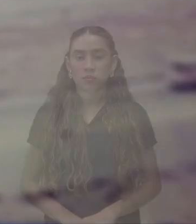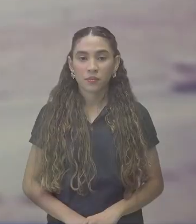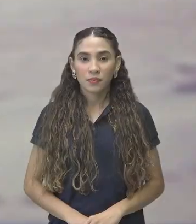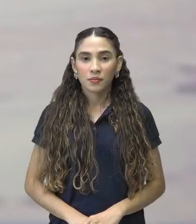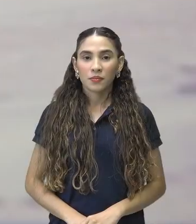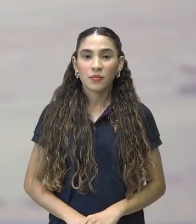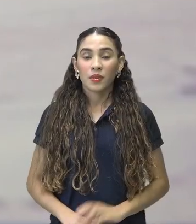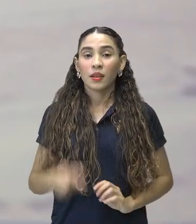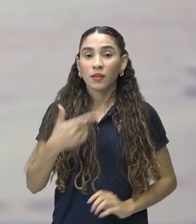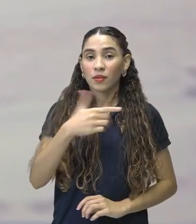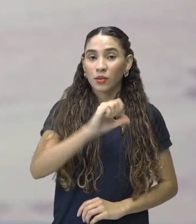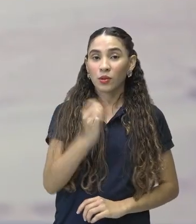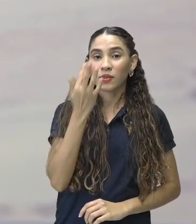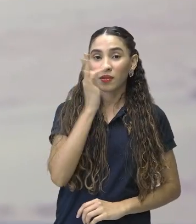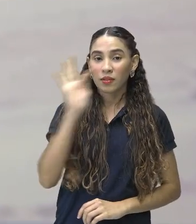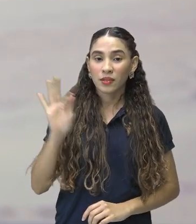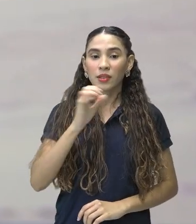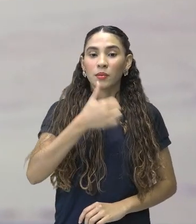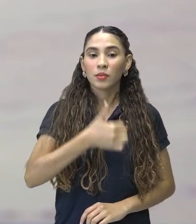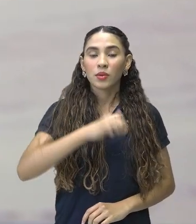28 de fevereiro de